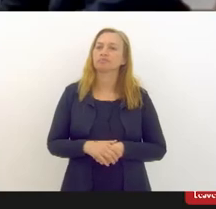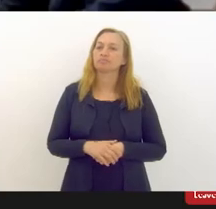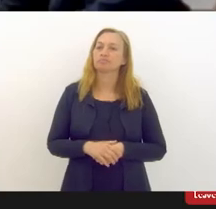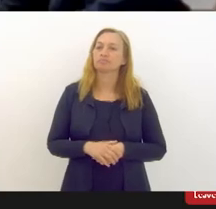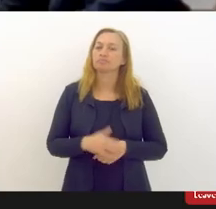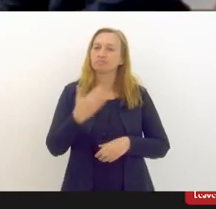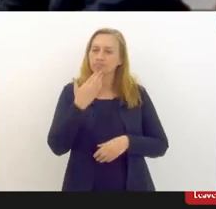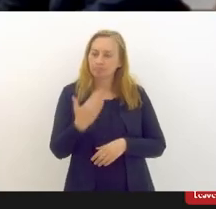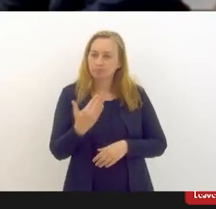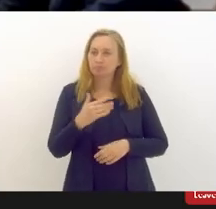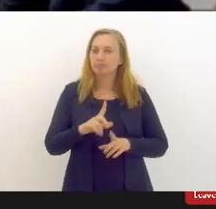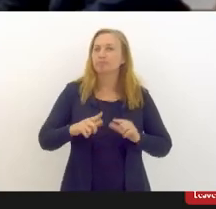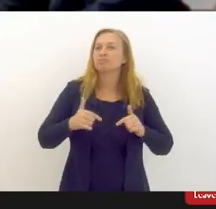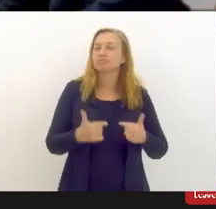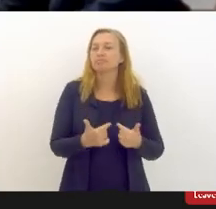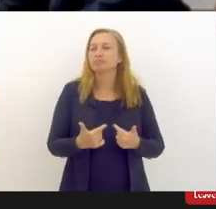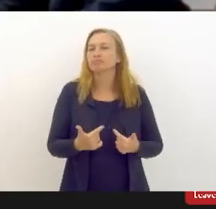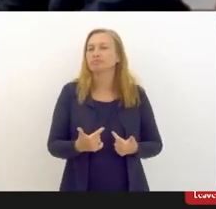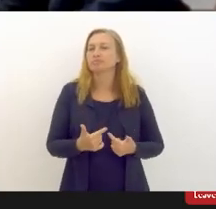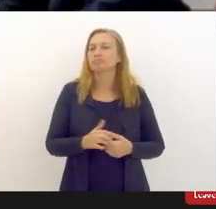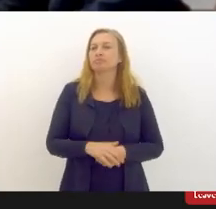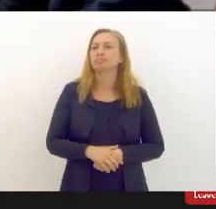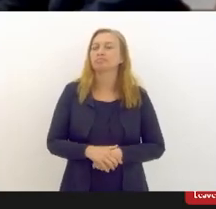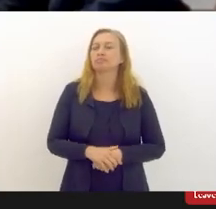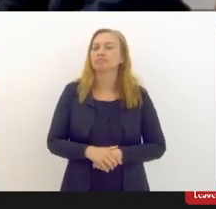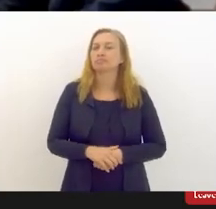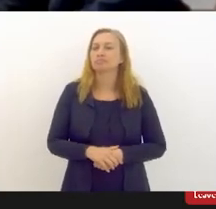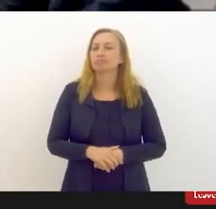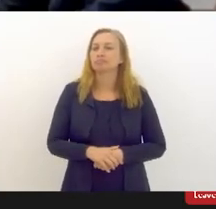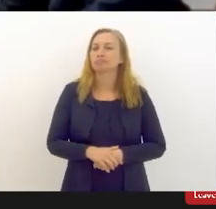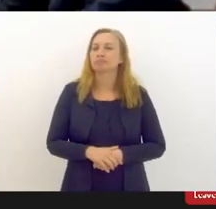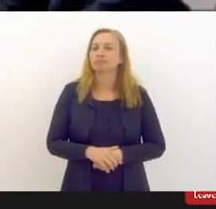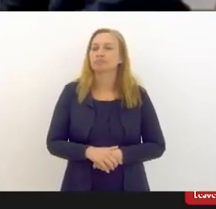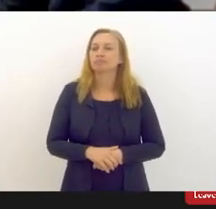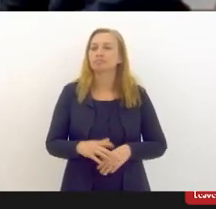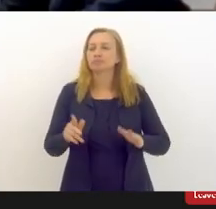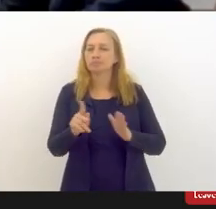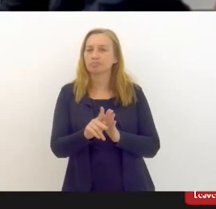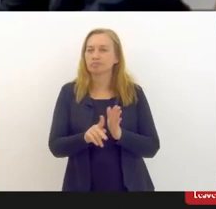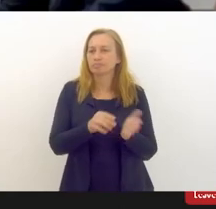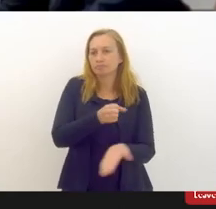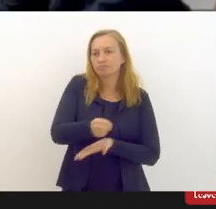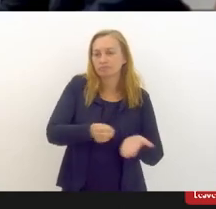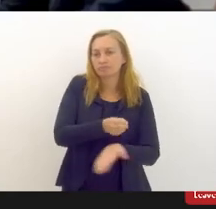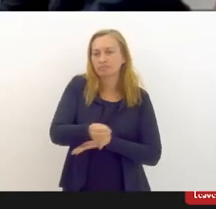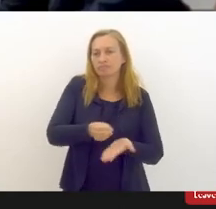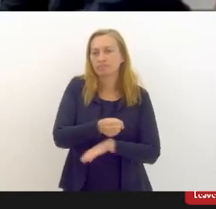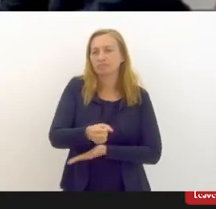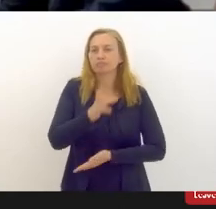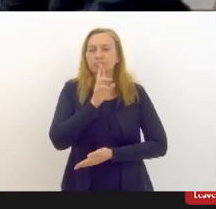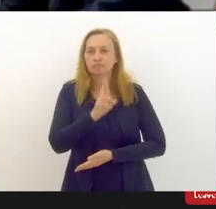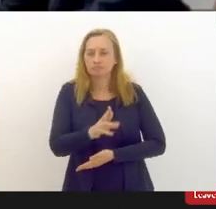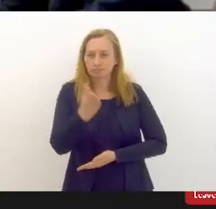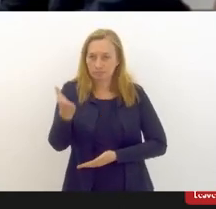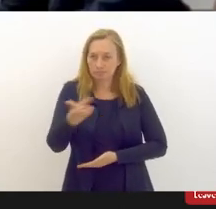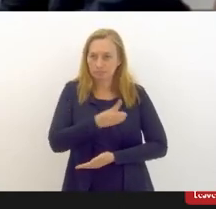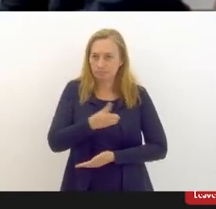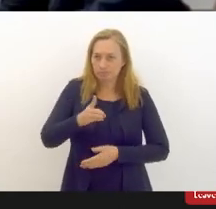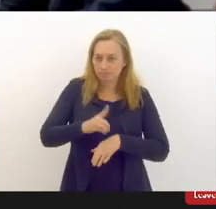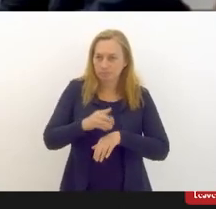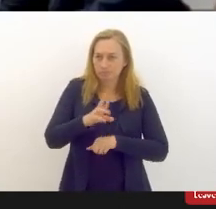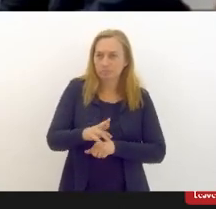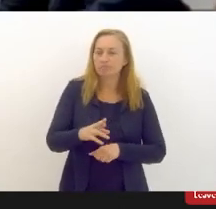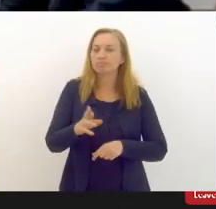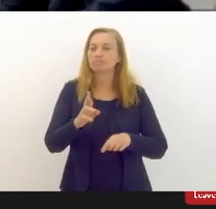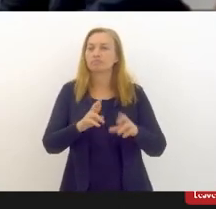solicitados, demandados, e eles entraram no nosso projeto básico, respondendo ao doutor. E em